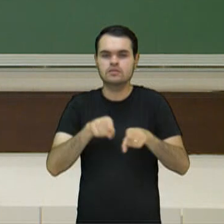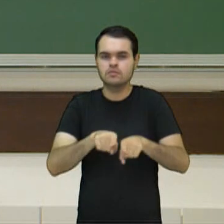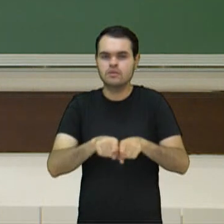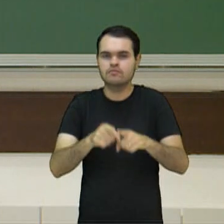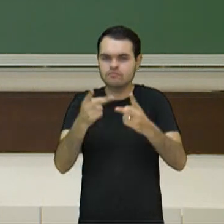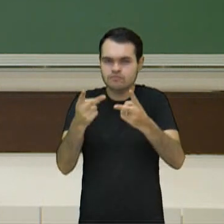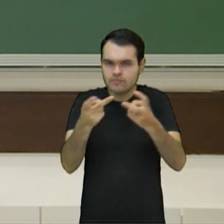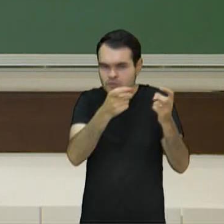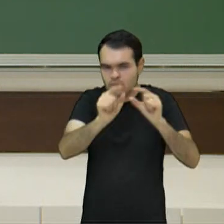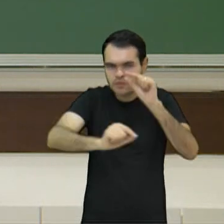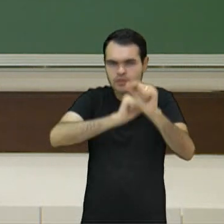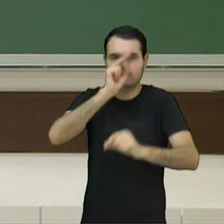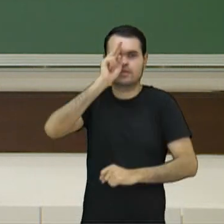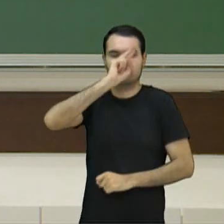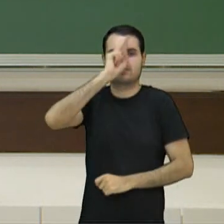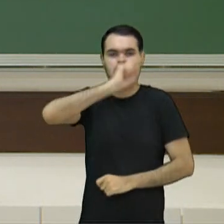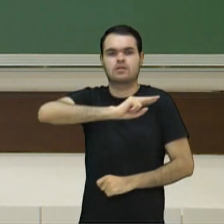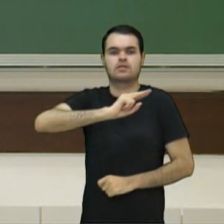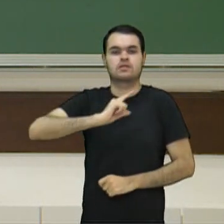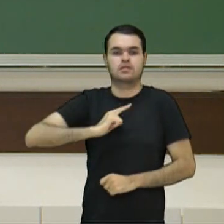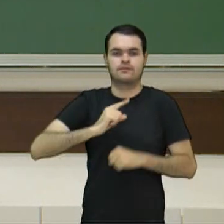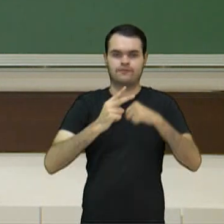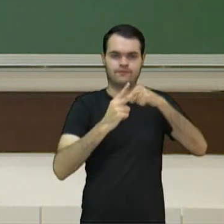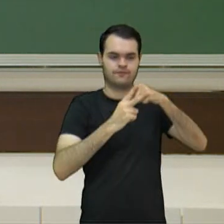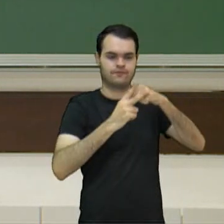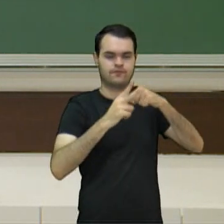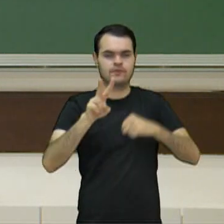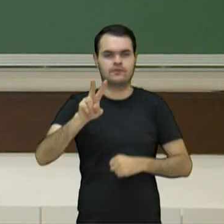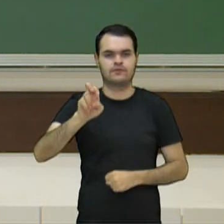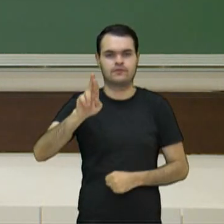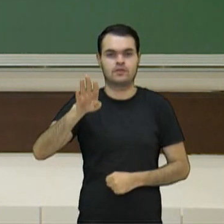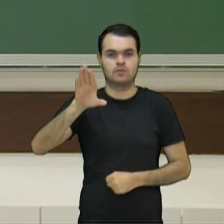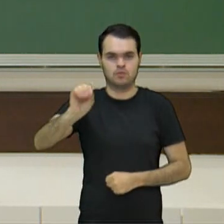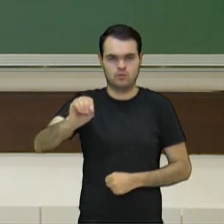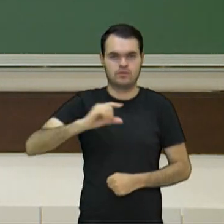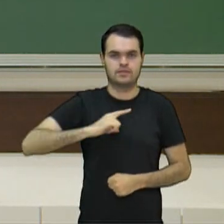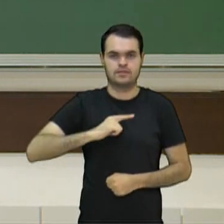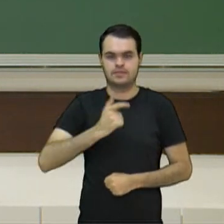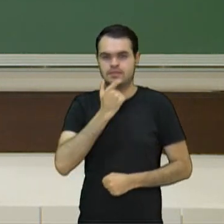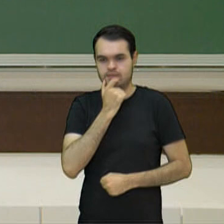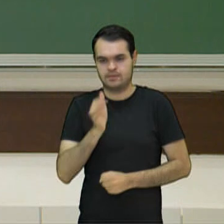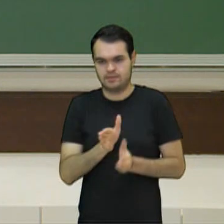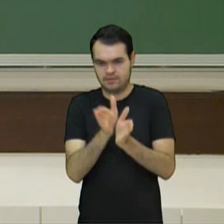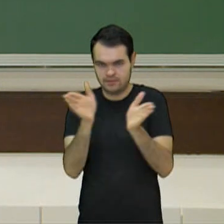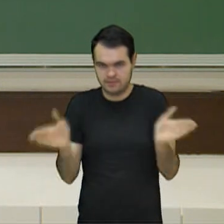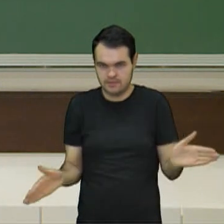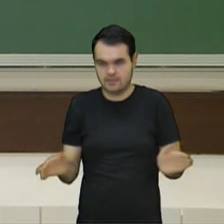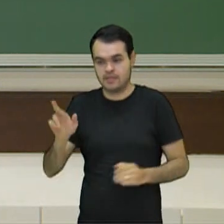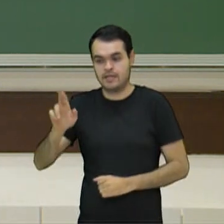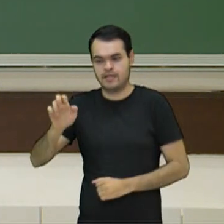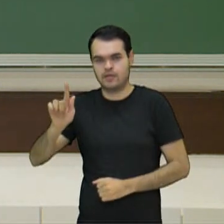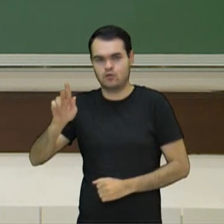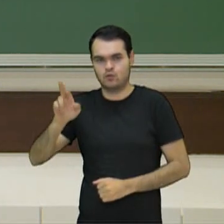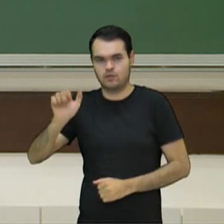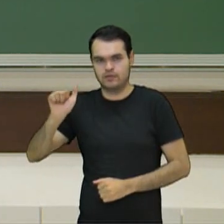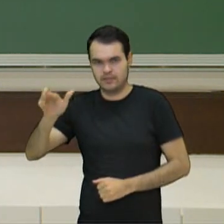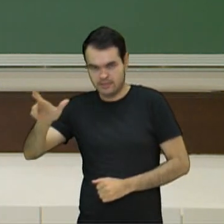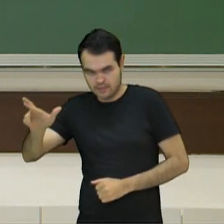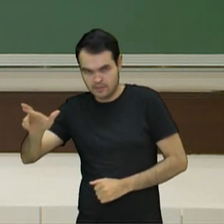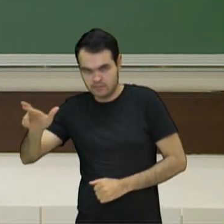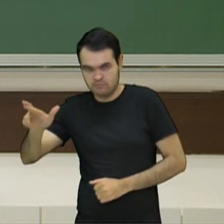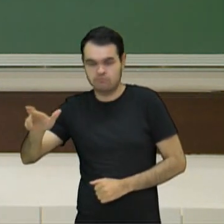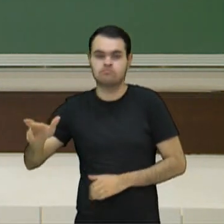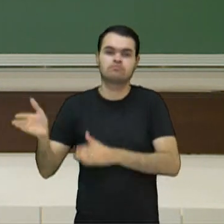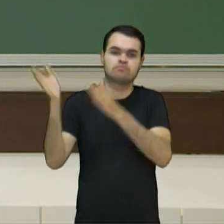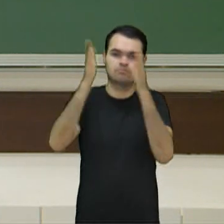faz a gente lembrar? Quando a gente trabalha com verbos, nós temos em inglês dois tipos, os verbos regulares e os verbos